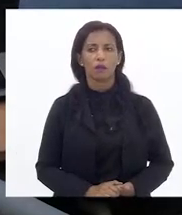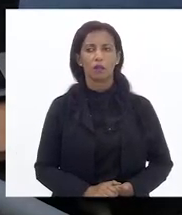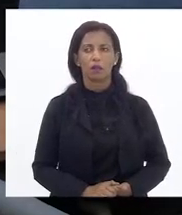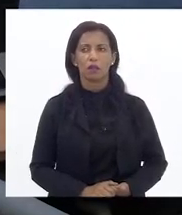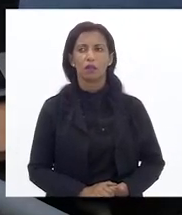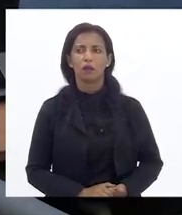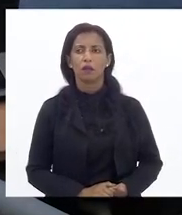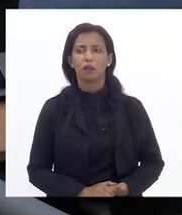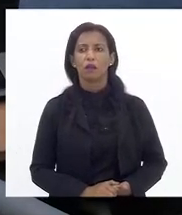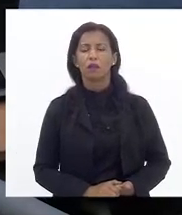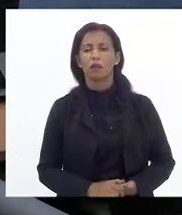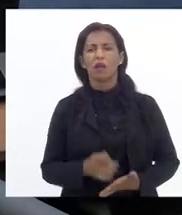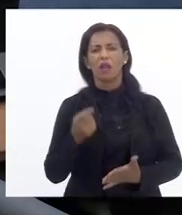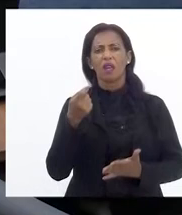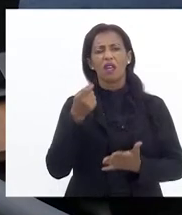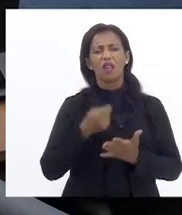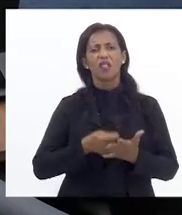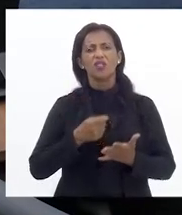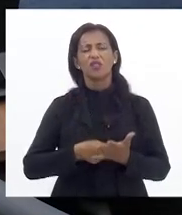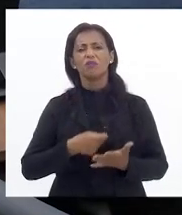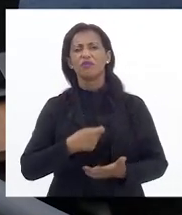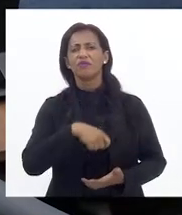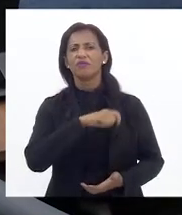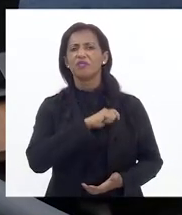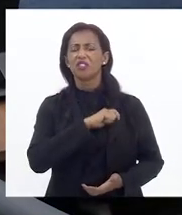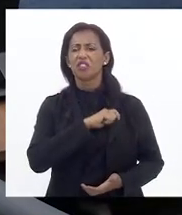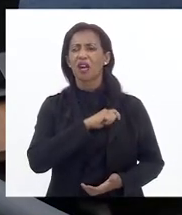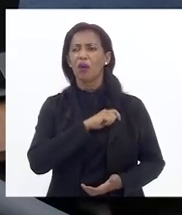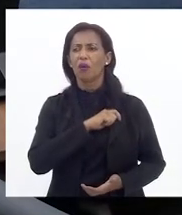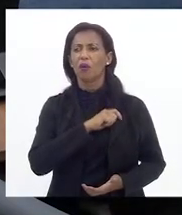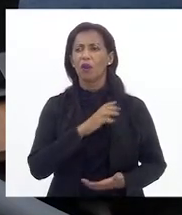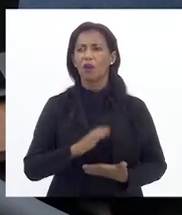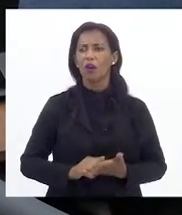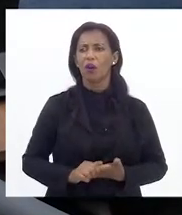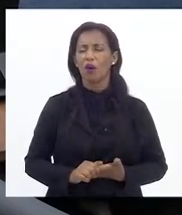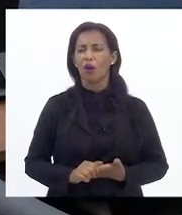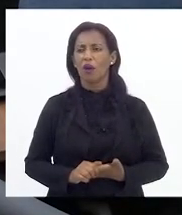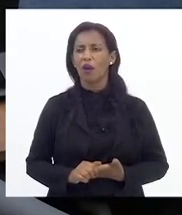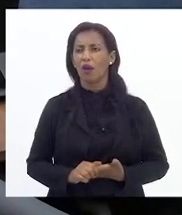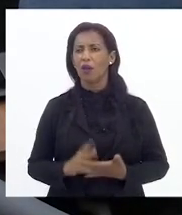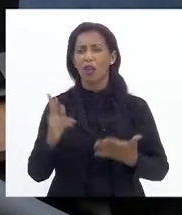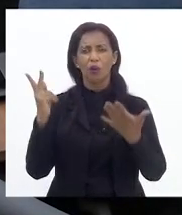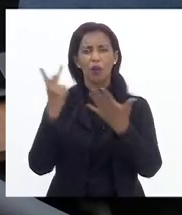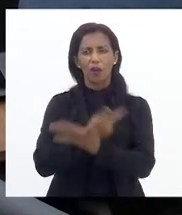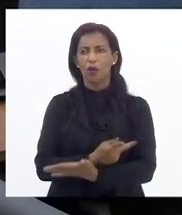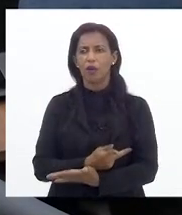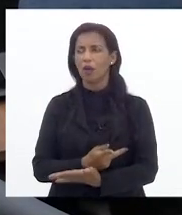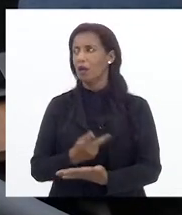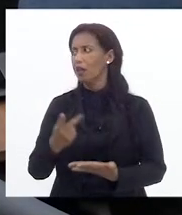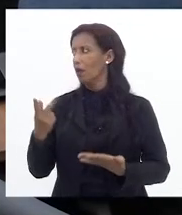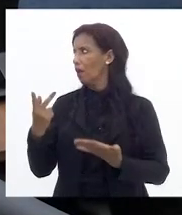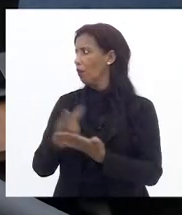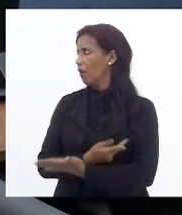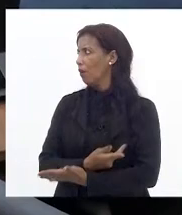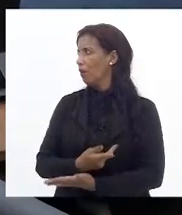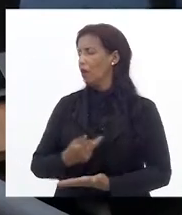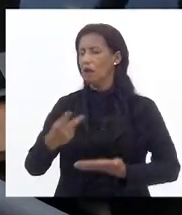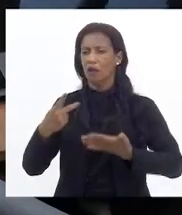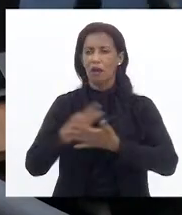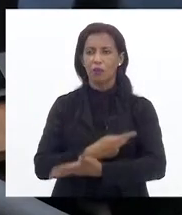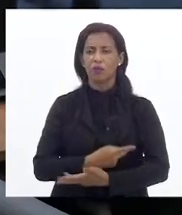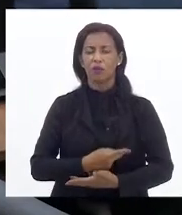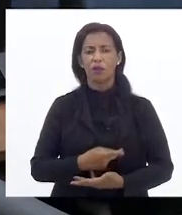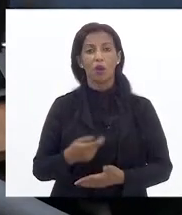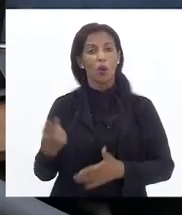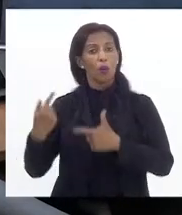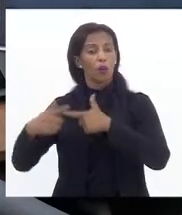o regime de recuperação fiscal é um engodo como bem colocado pelo secretário de fazenda o